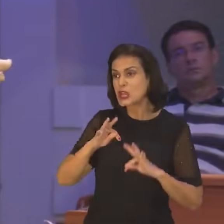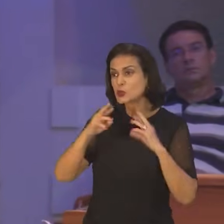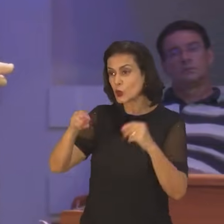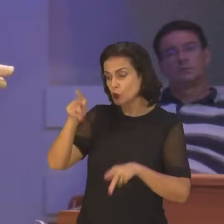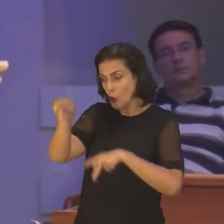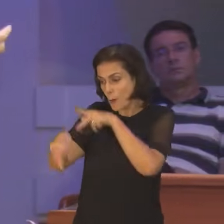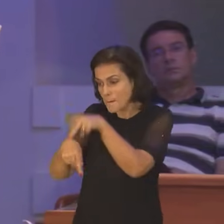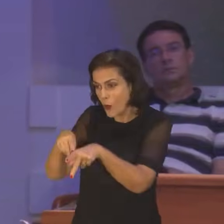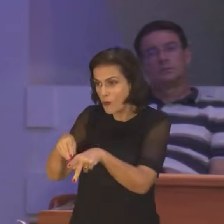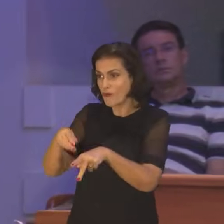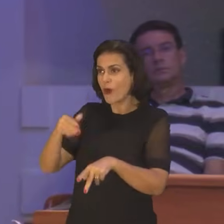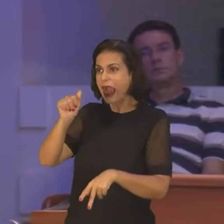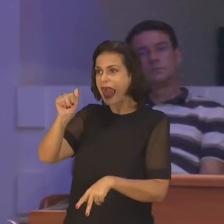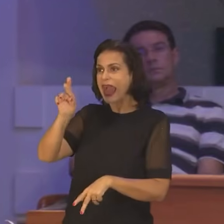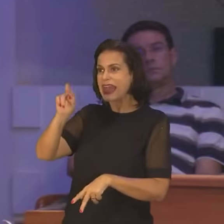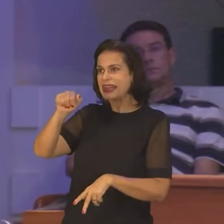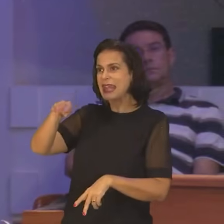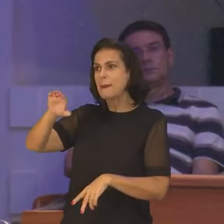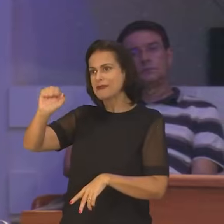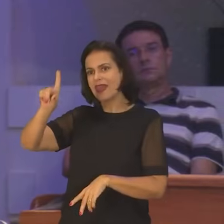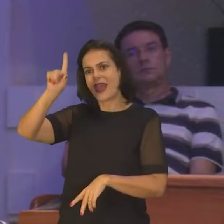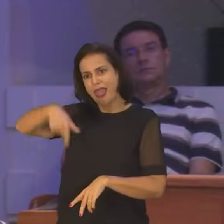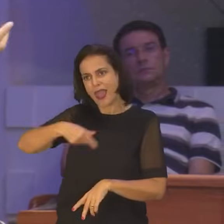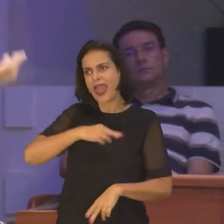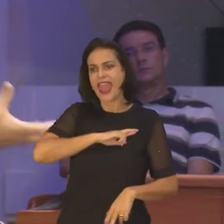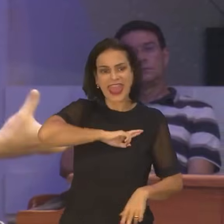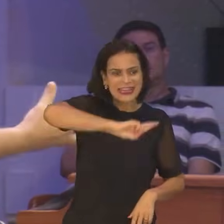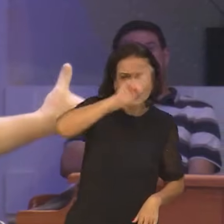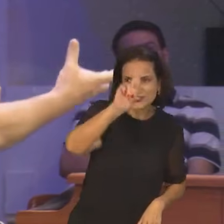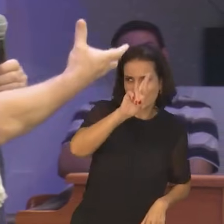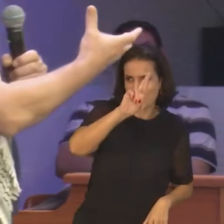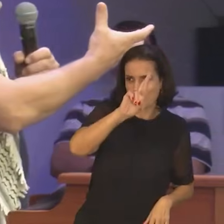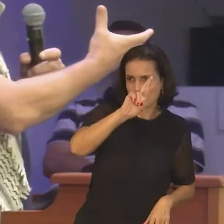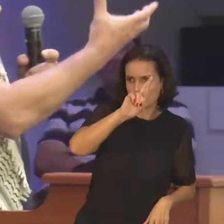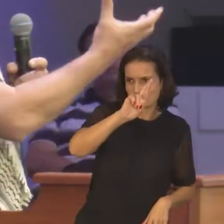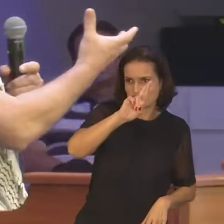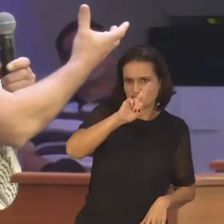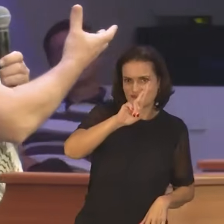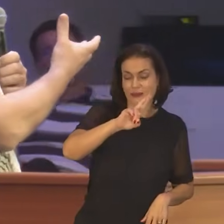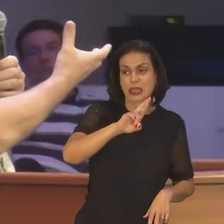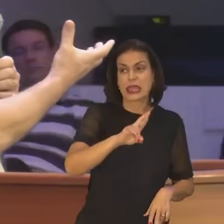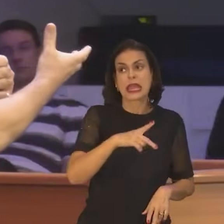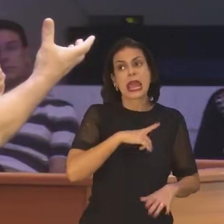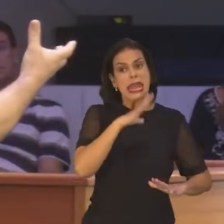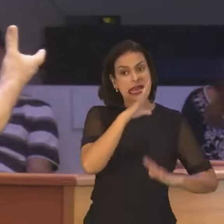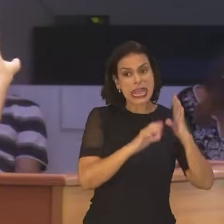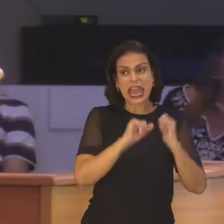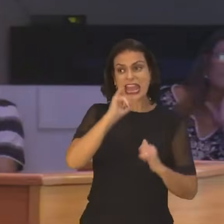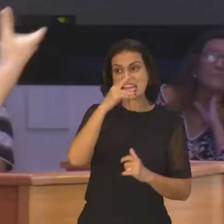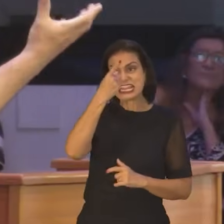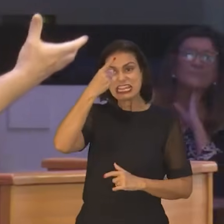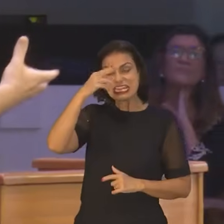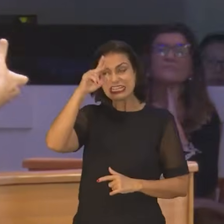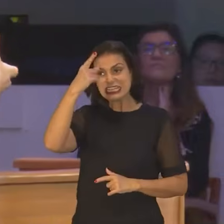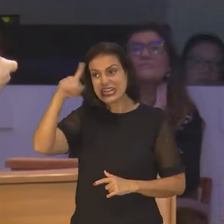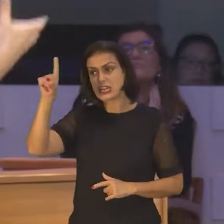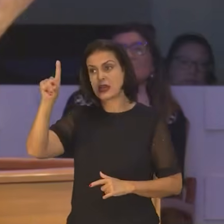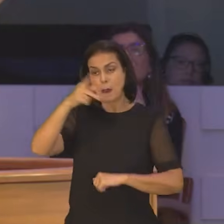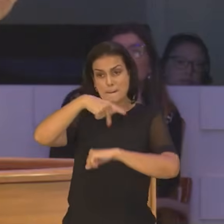todos os muçulmanos são árabes. Vocês viram, hoje tem uma guerra em Irã. Irã é um país